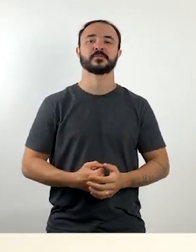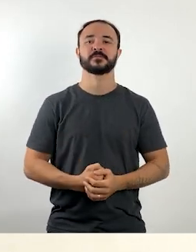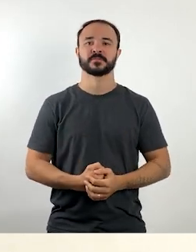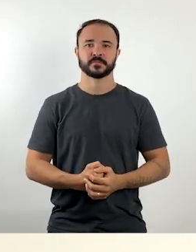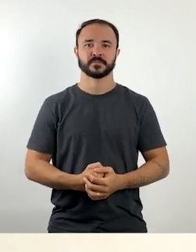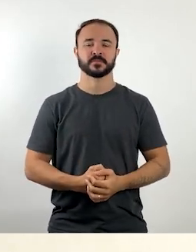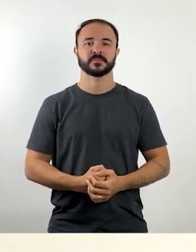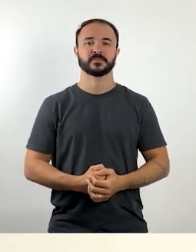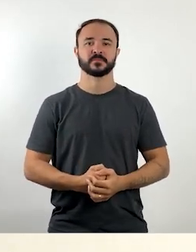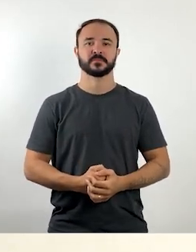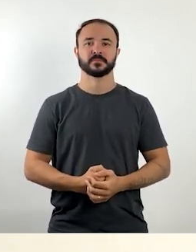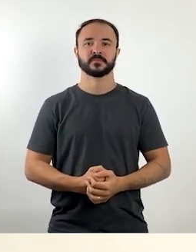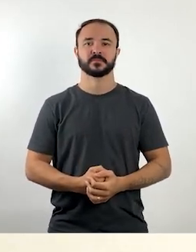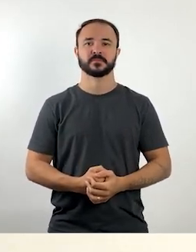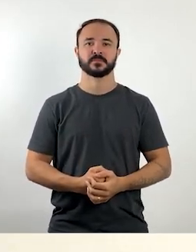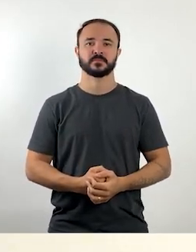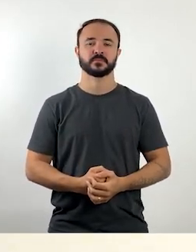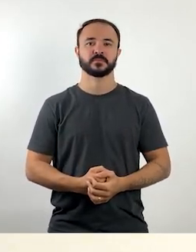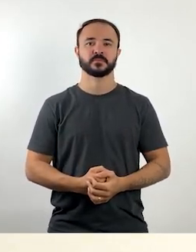forma.